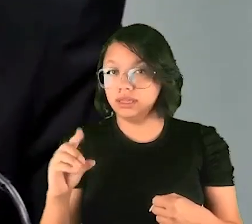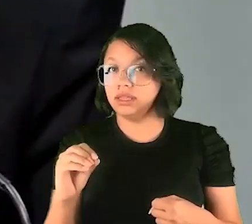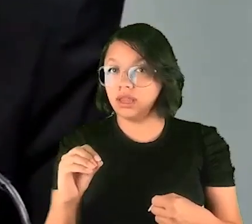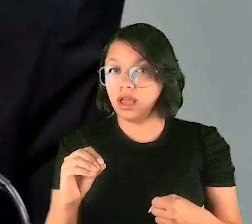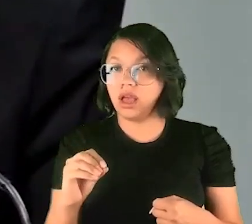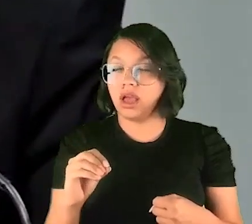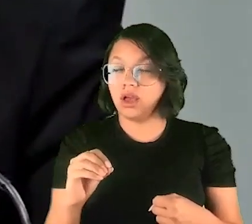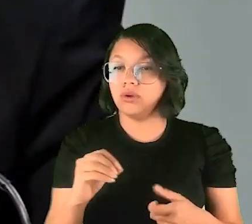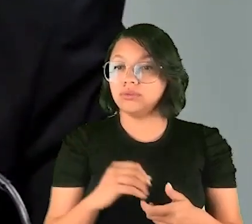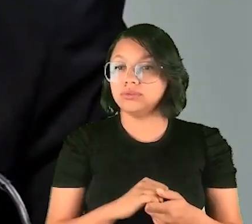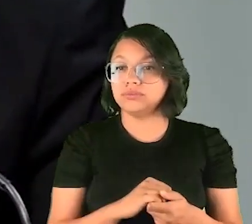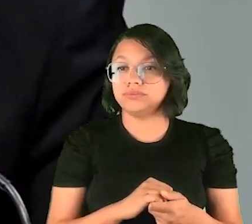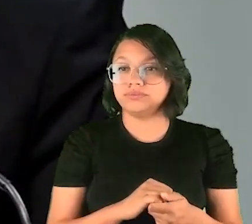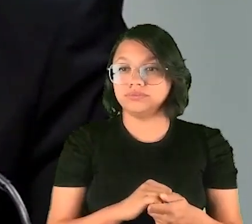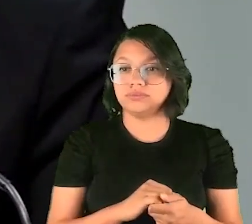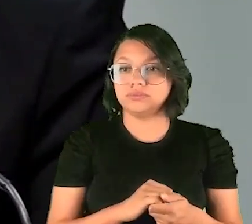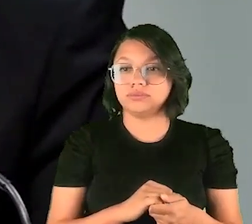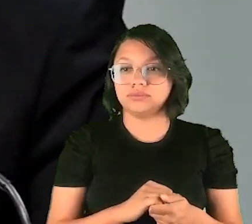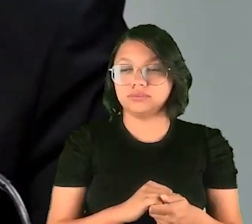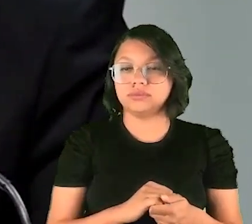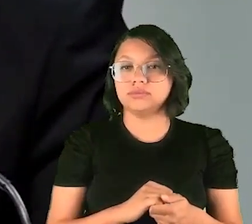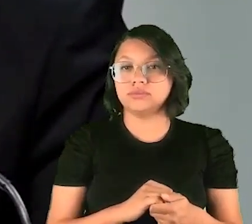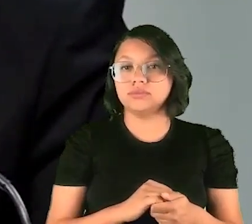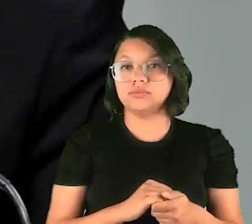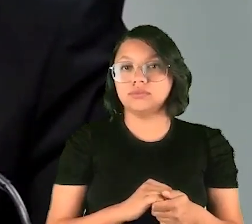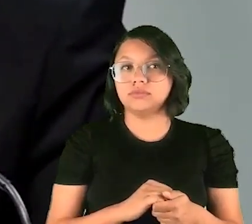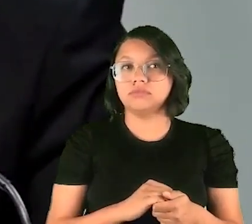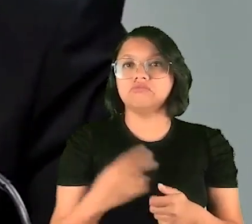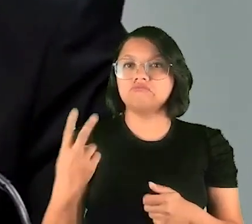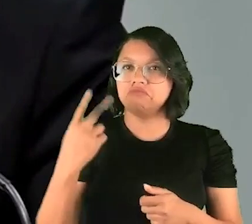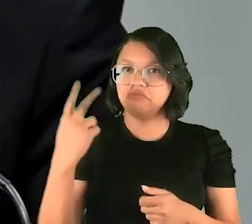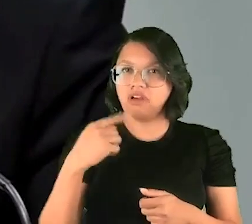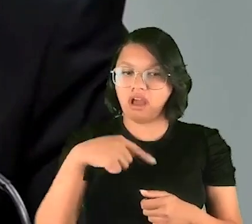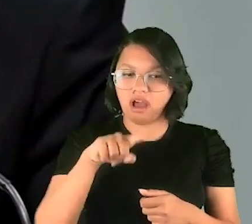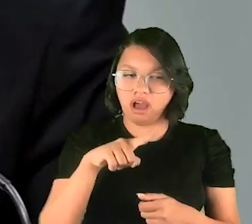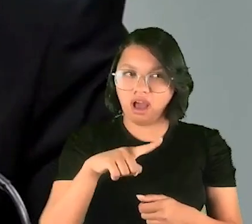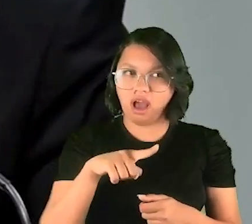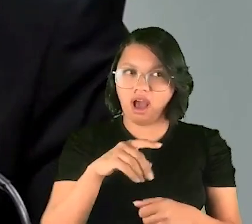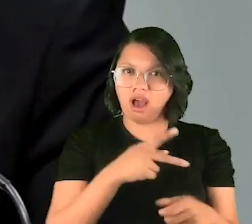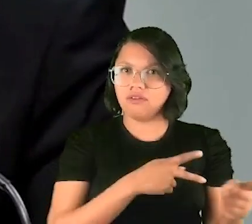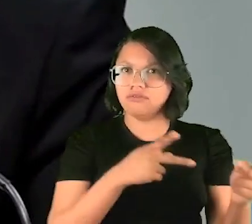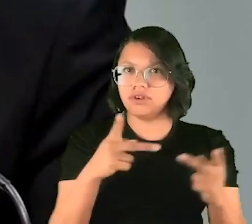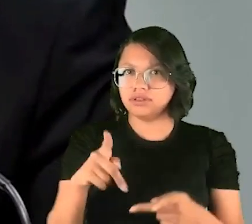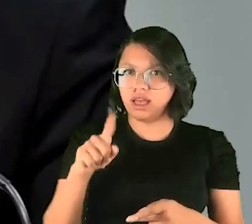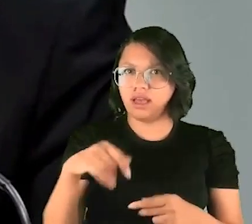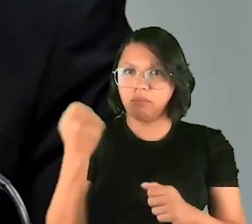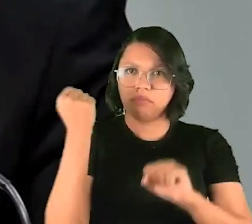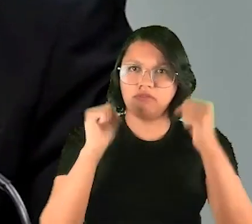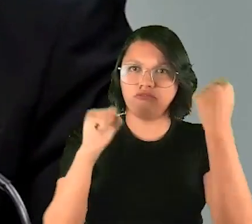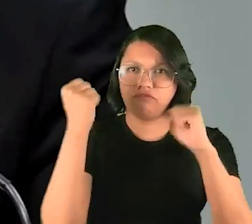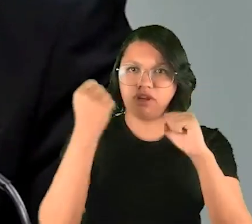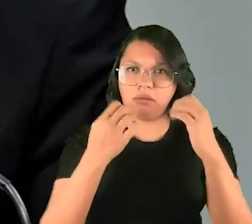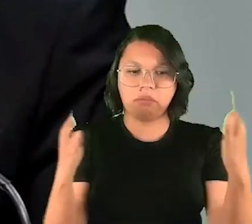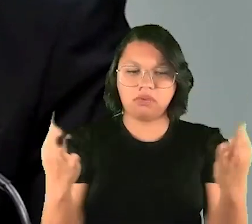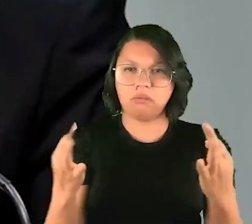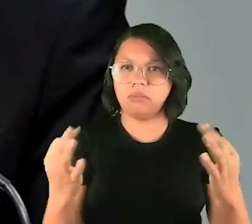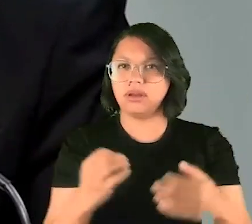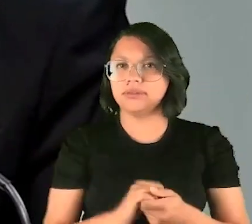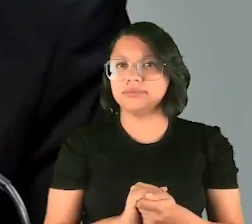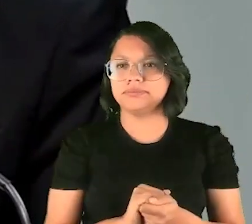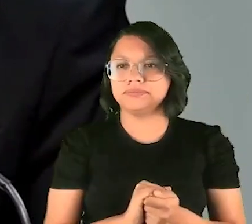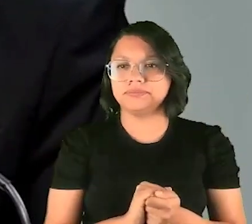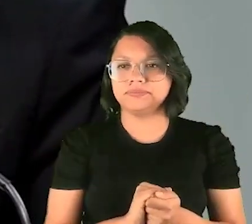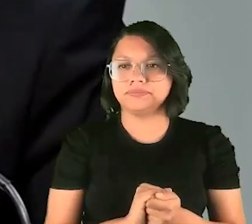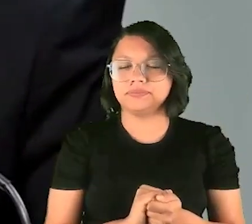licença ao Dimas Covas, ao doutor Zago, são os responsáveis lá por Ribeirão, acho que vale a pena visitar. É uma